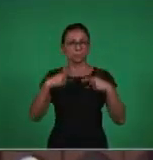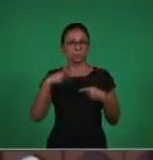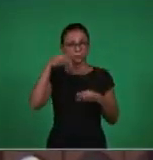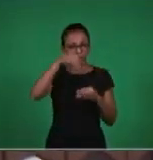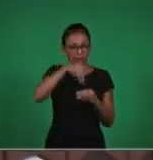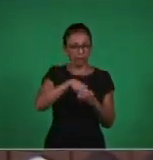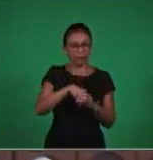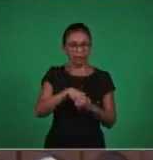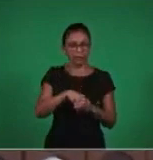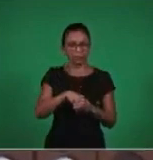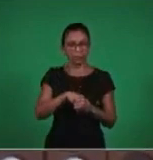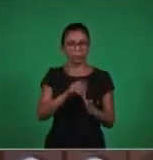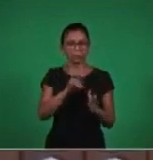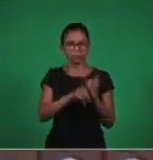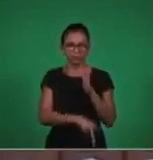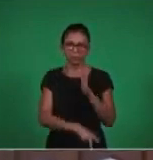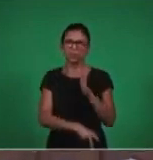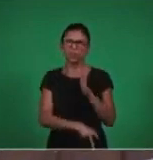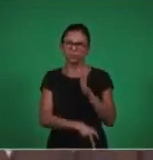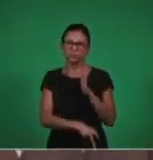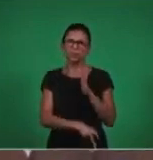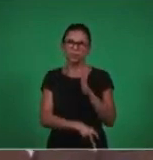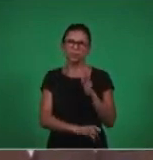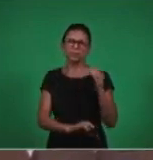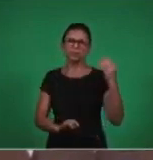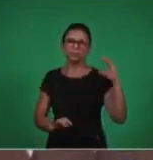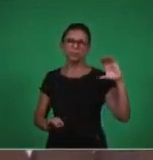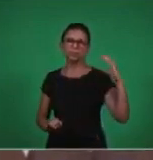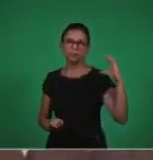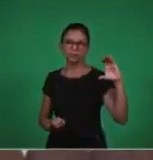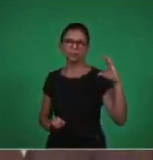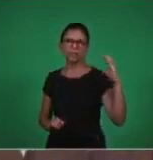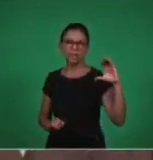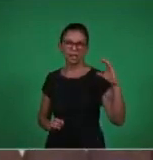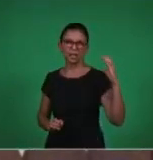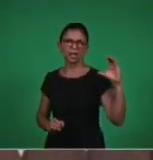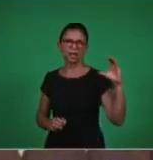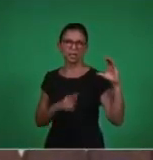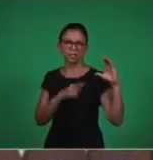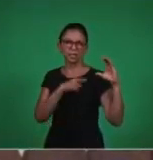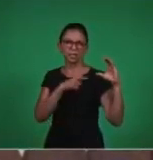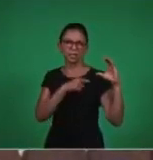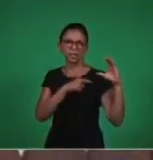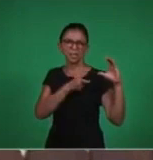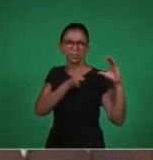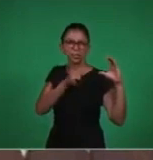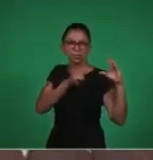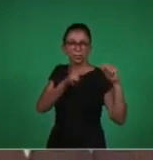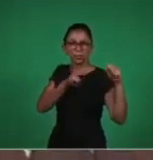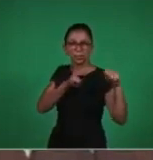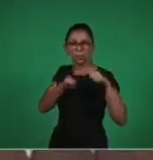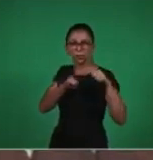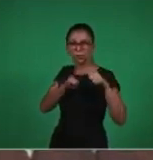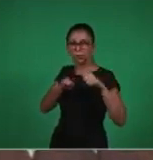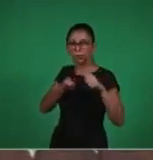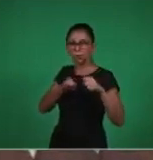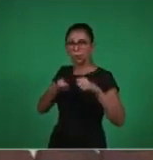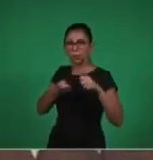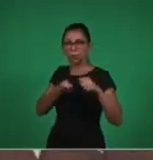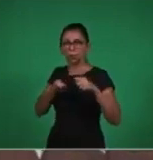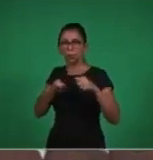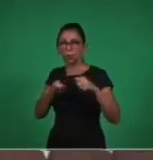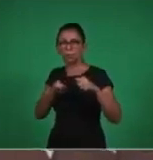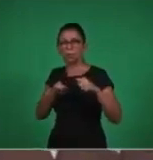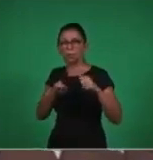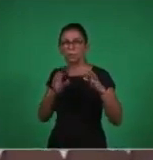O mundo tem ciência que comanda todas as coisas para o homem. É